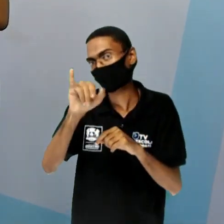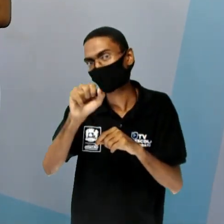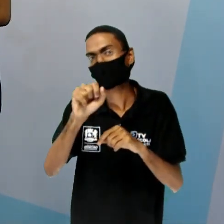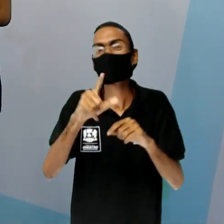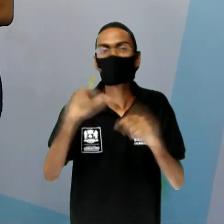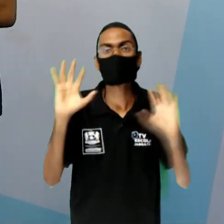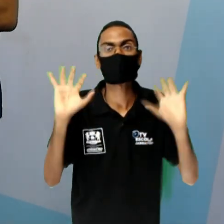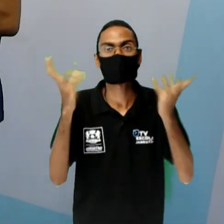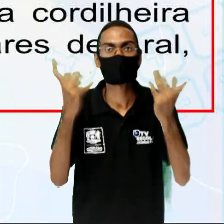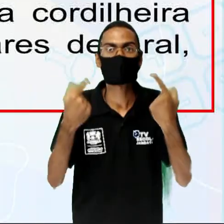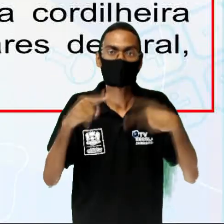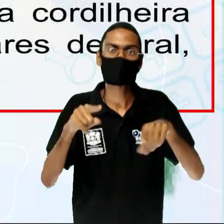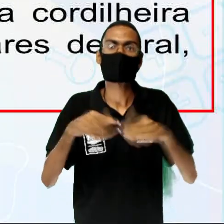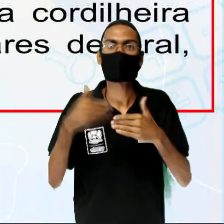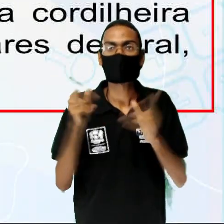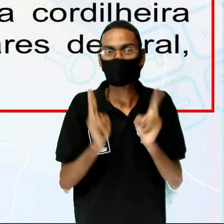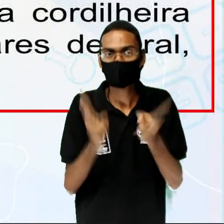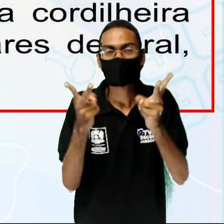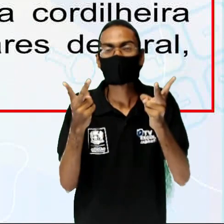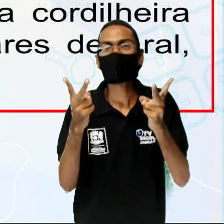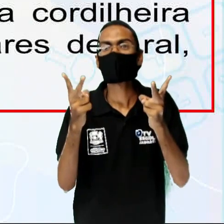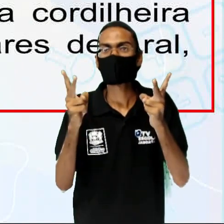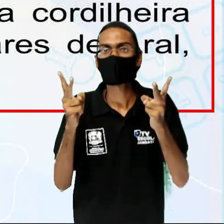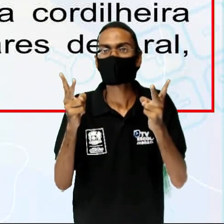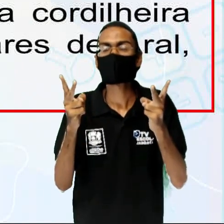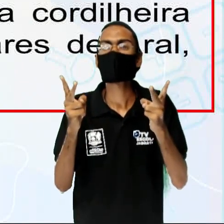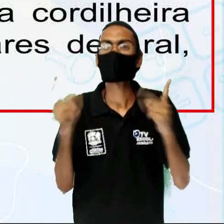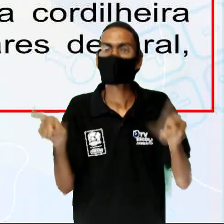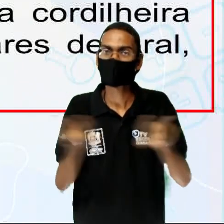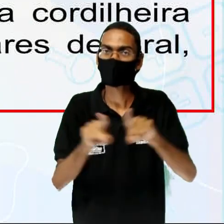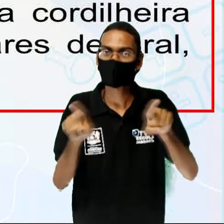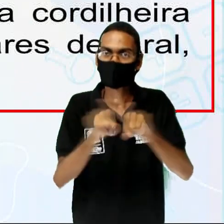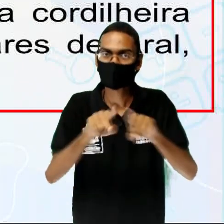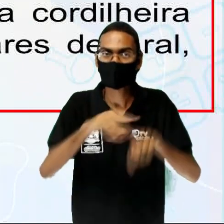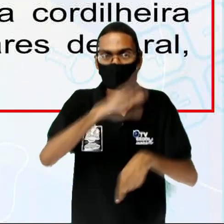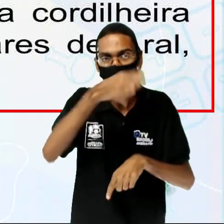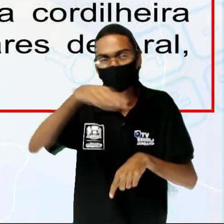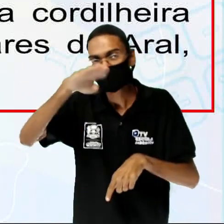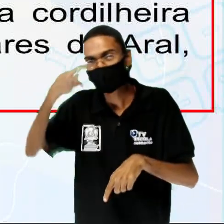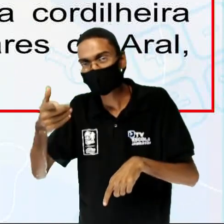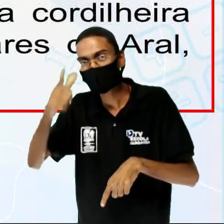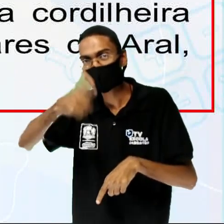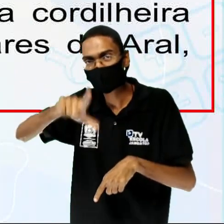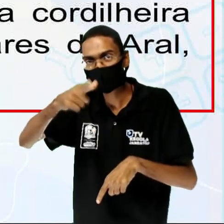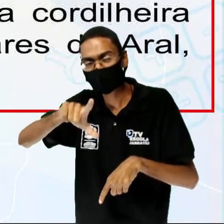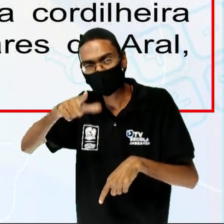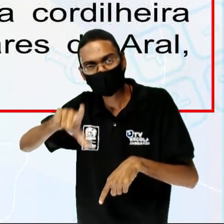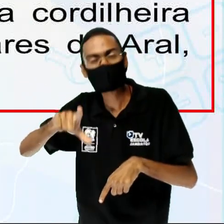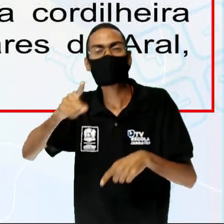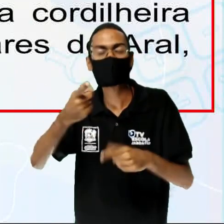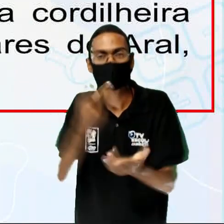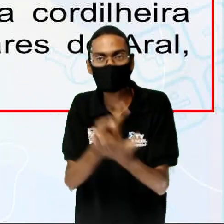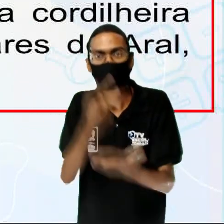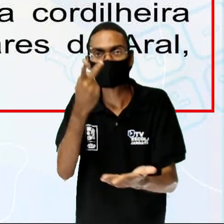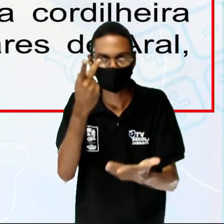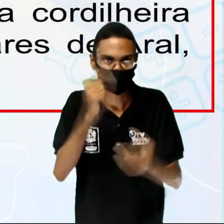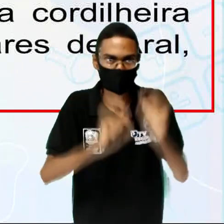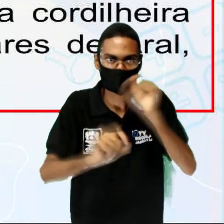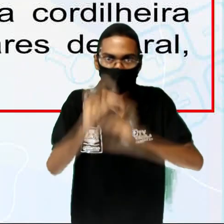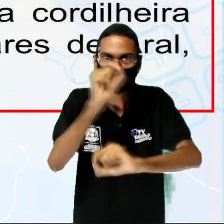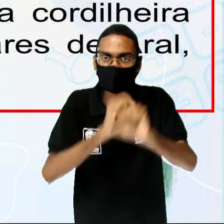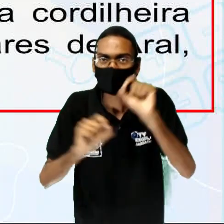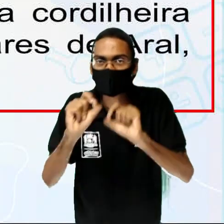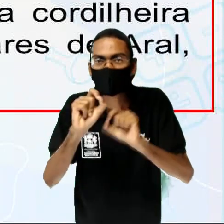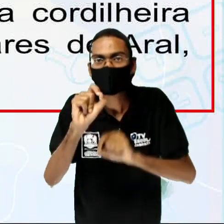Então, continuando, e a questão também, né, do relevo, é outro aspecto natural do continente asiático.